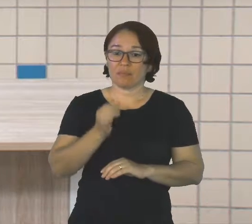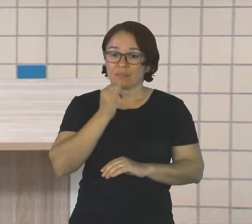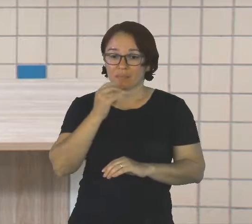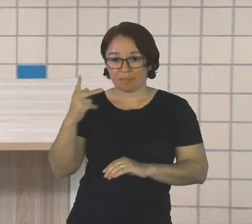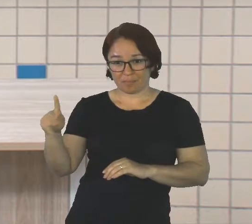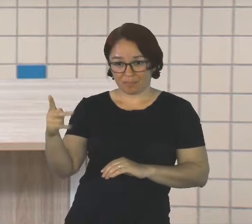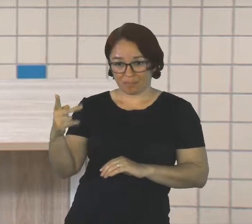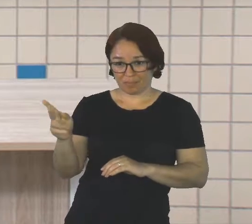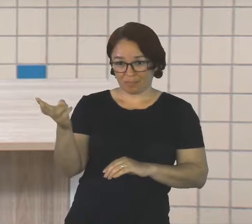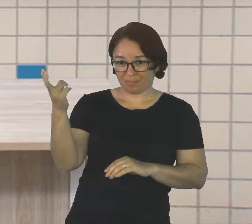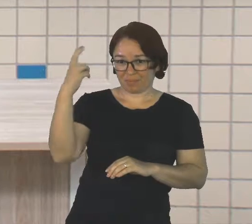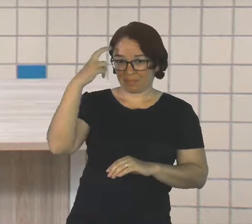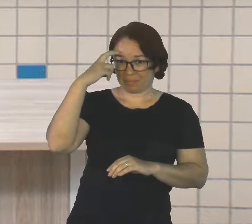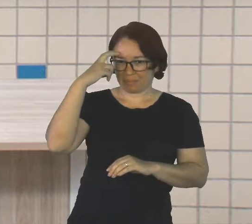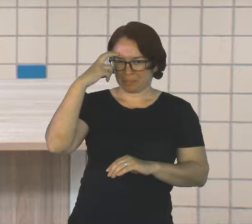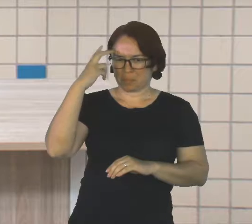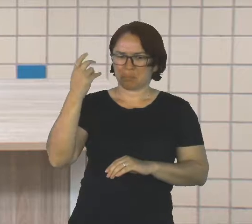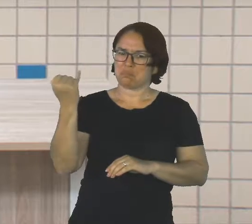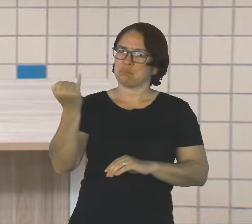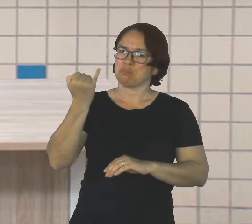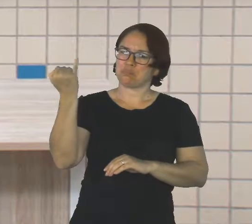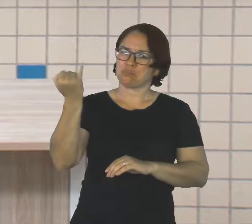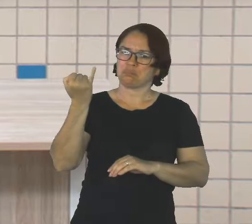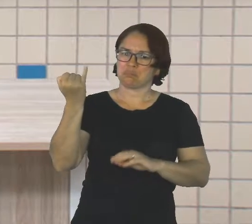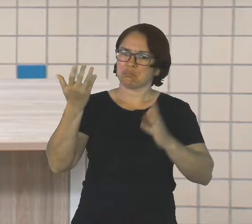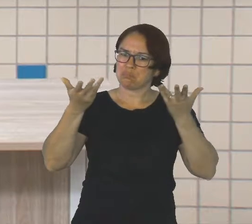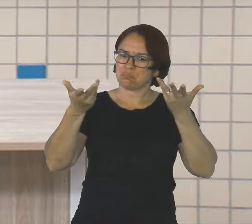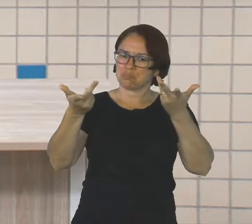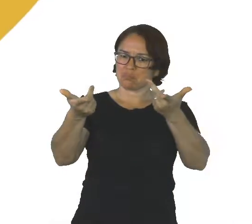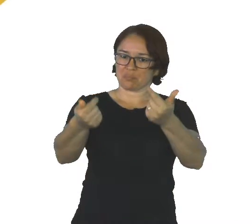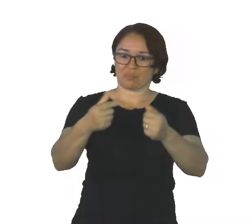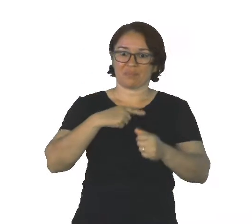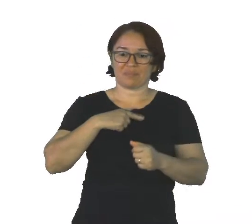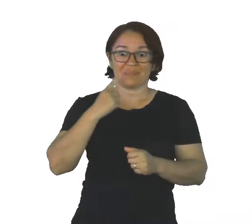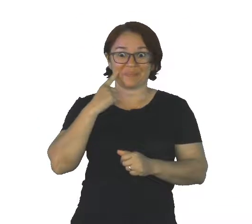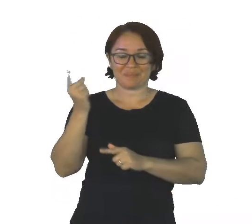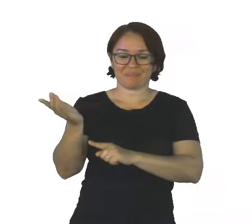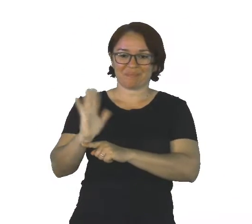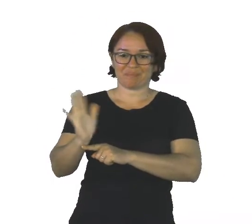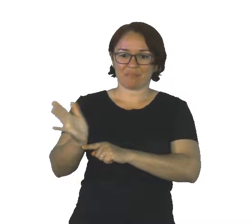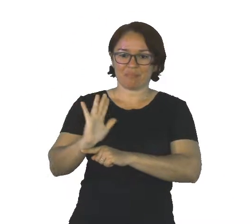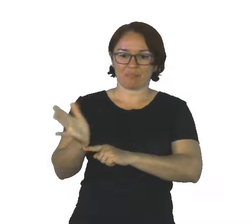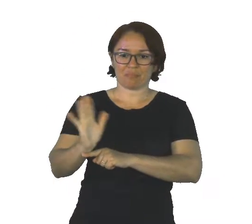Vamos conhecer um pouco mais sobre a arte indígena? Assistam esse vídeo!